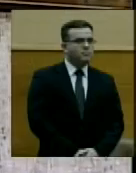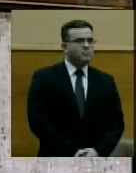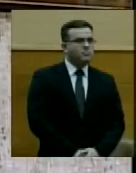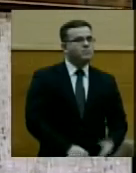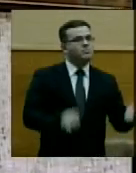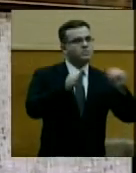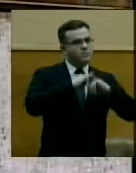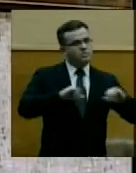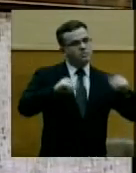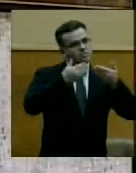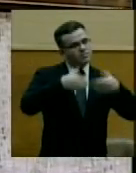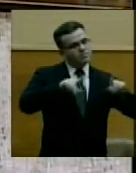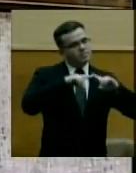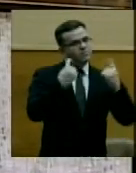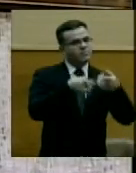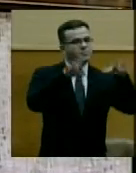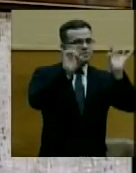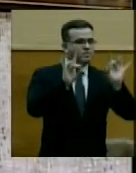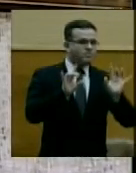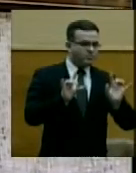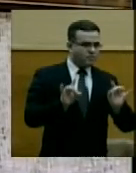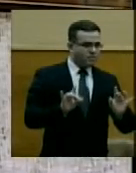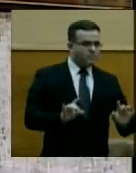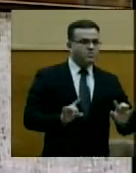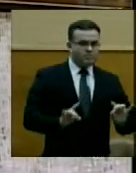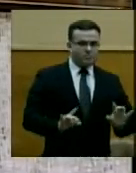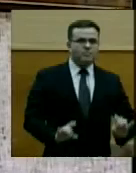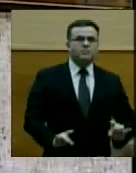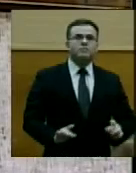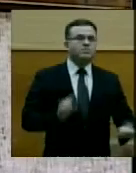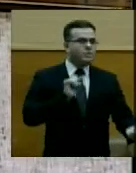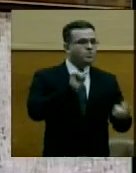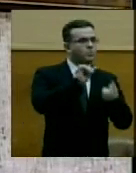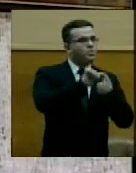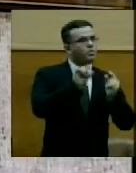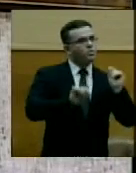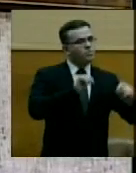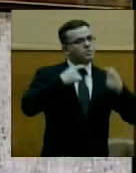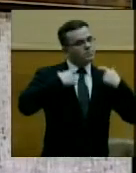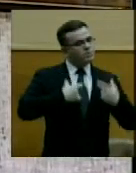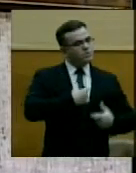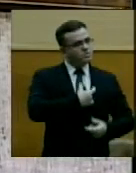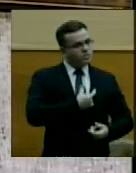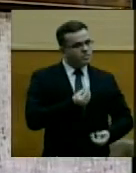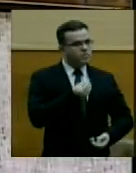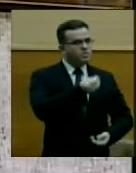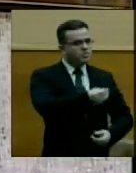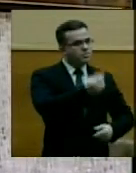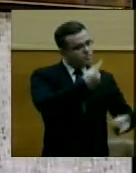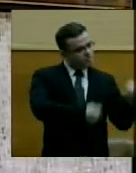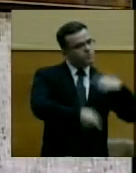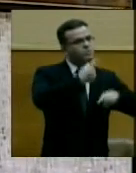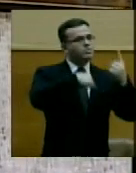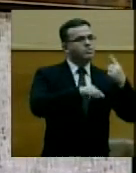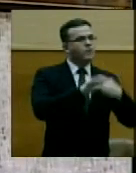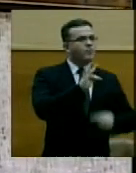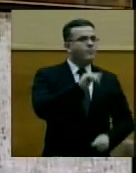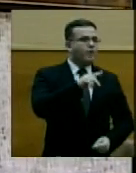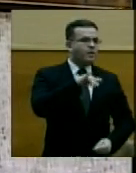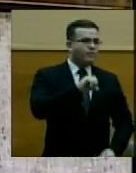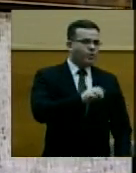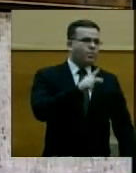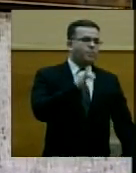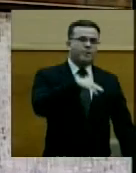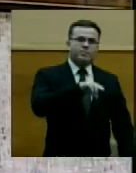Está aberta a sessão especial de outorga da Medalha do Mérito da Superação Flávio Primo.